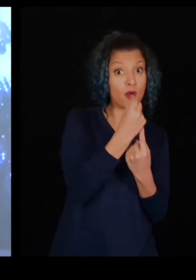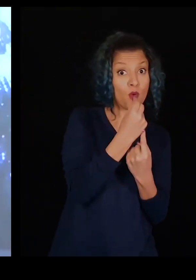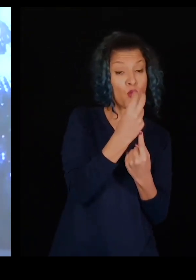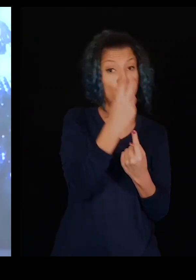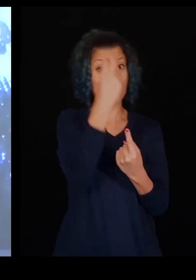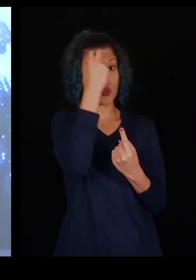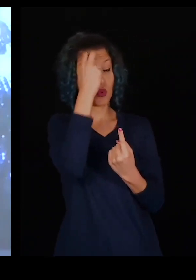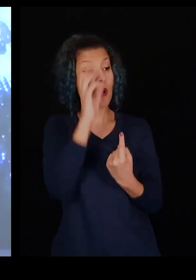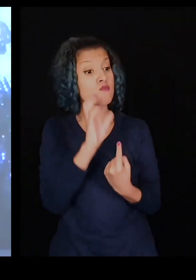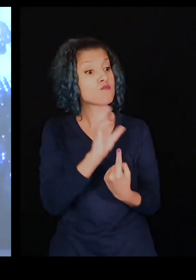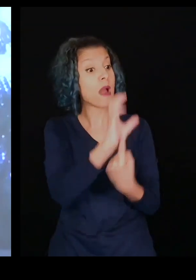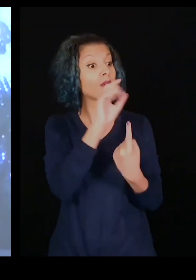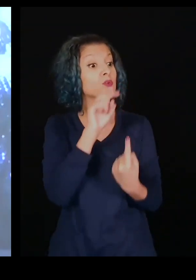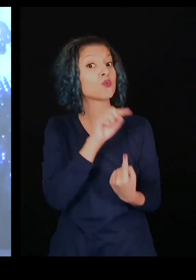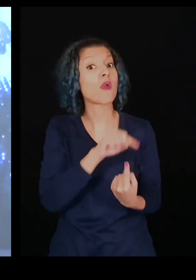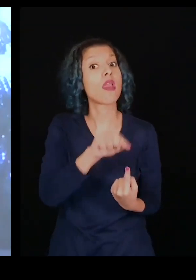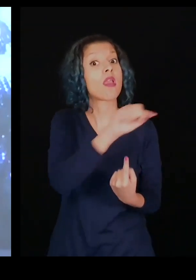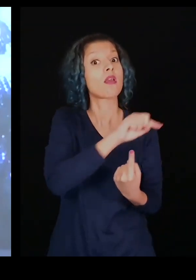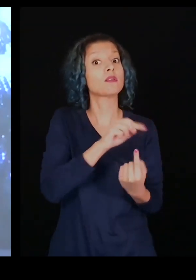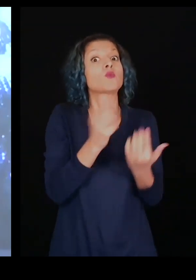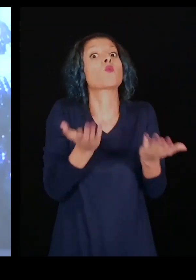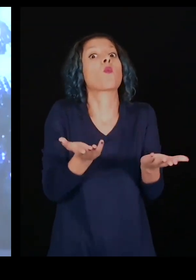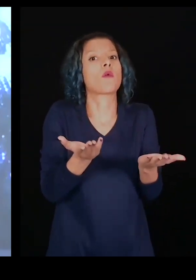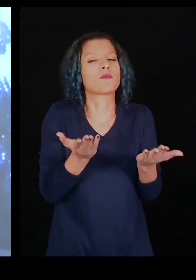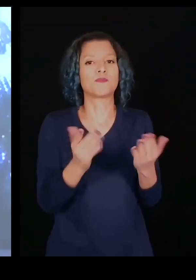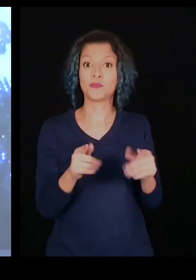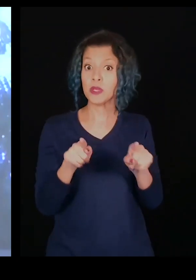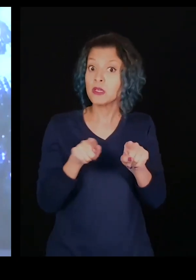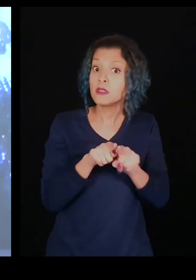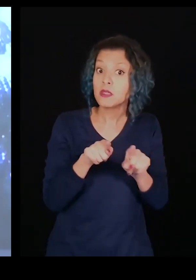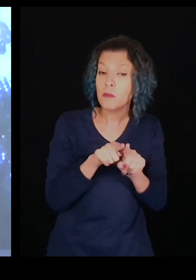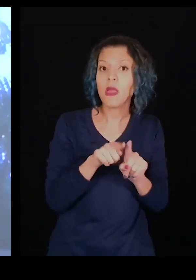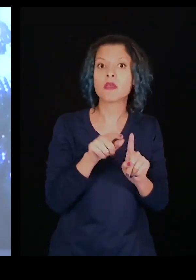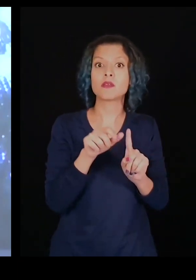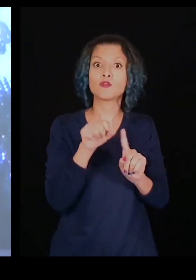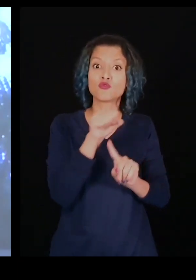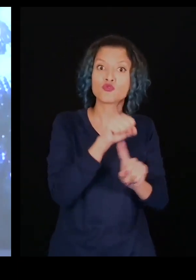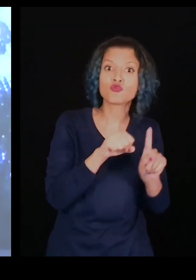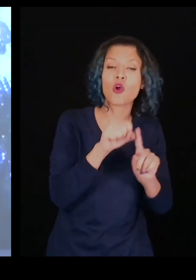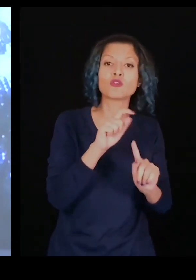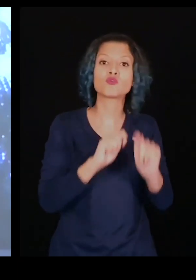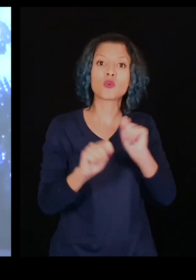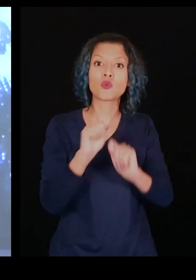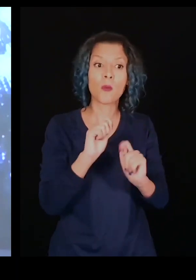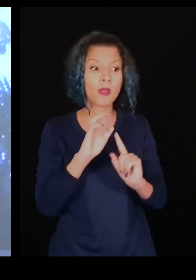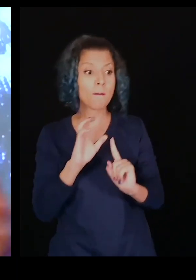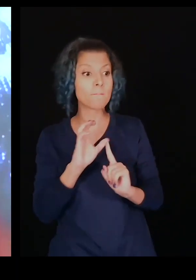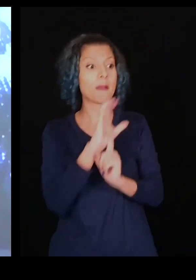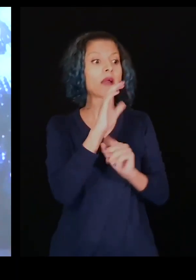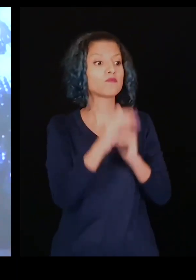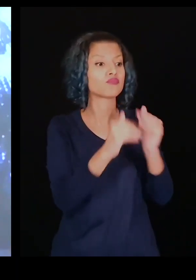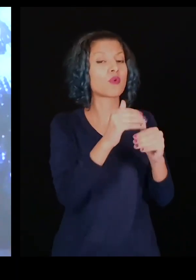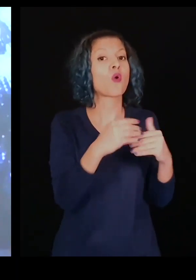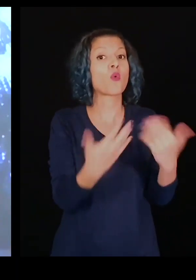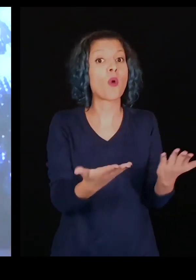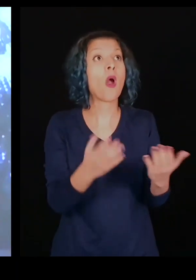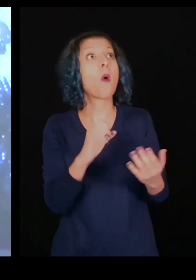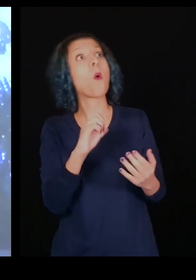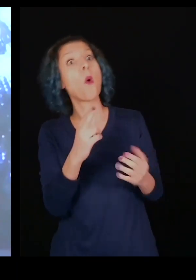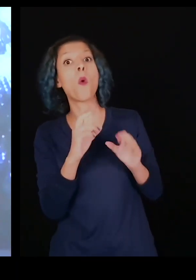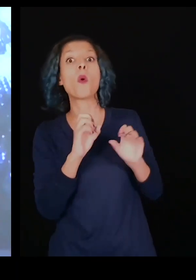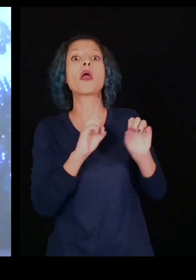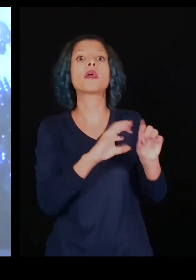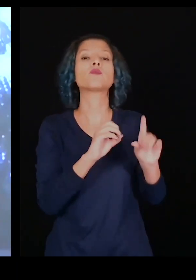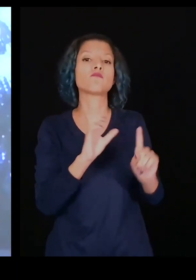iniciativa? Segundo, qual é o impacto socioeconômico que aquela iniciativa gera também, ou educacional, na